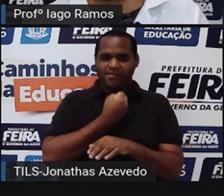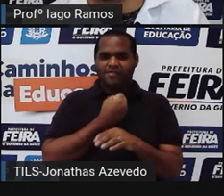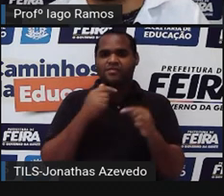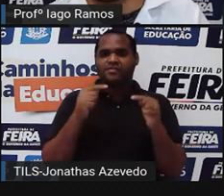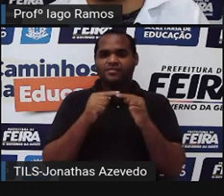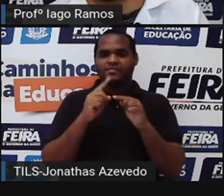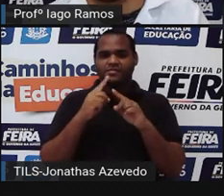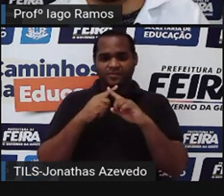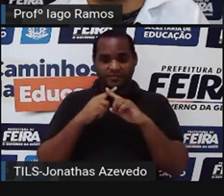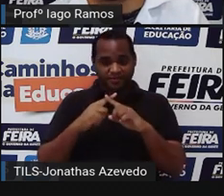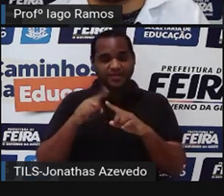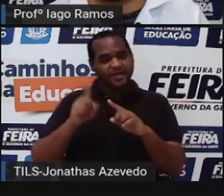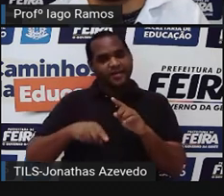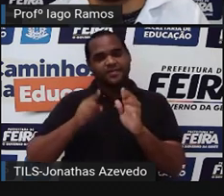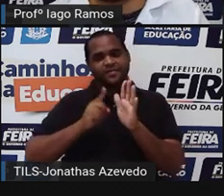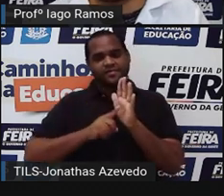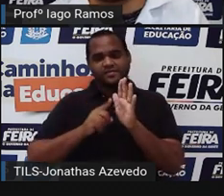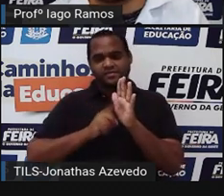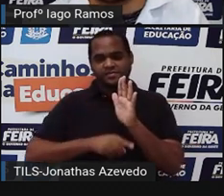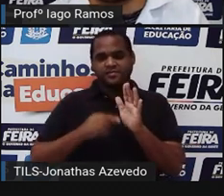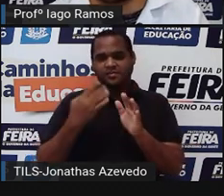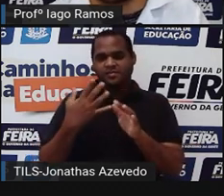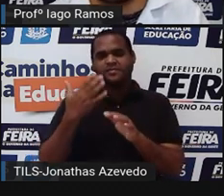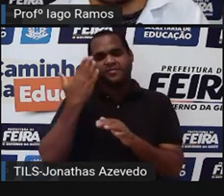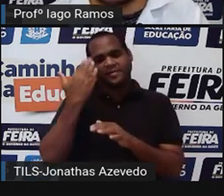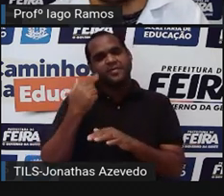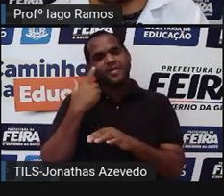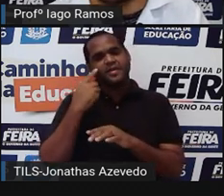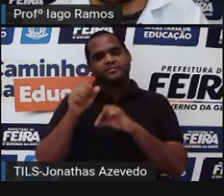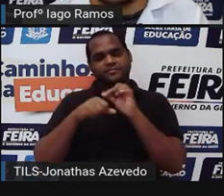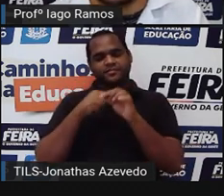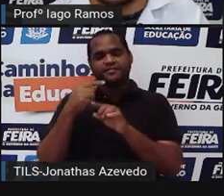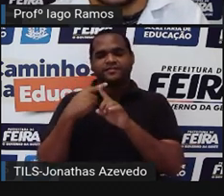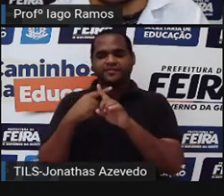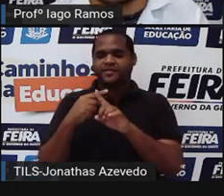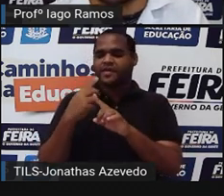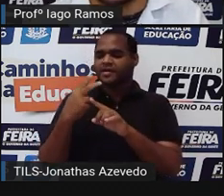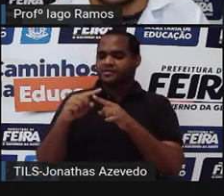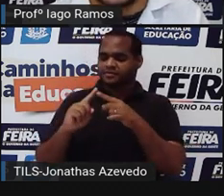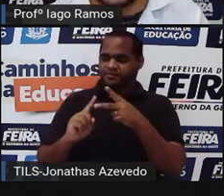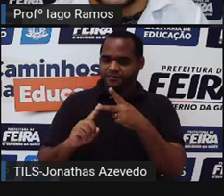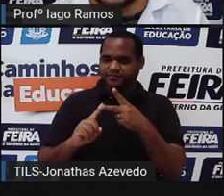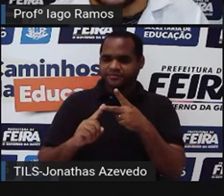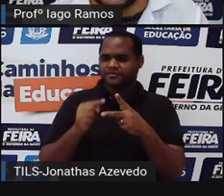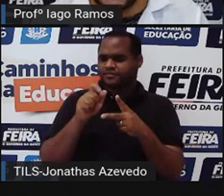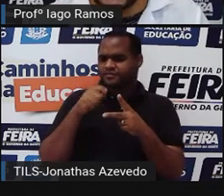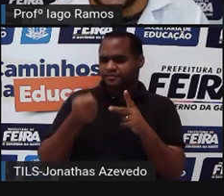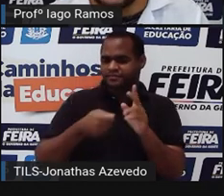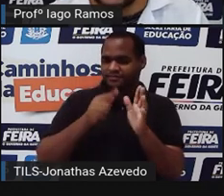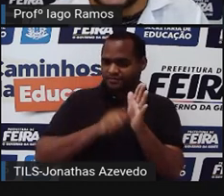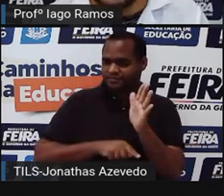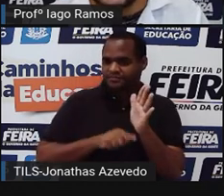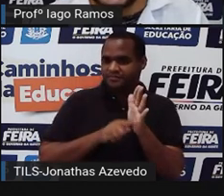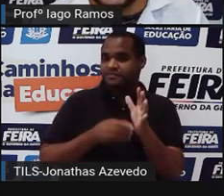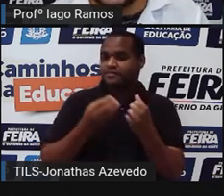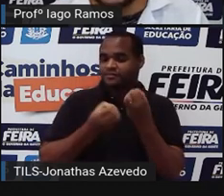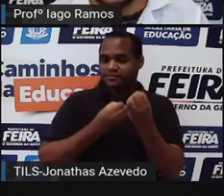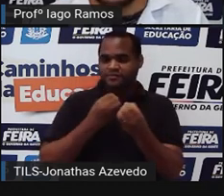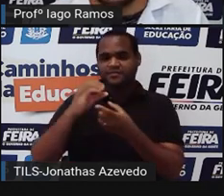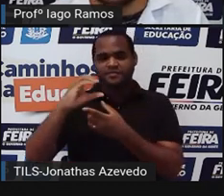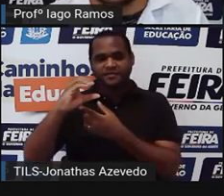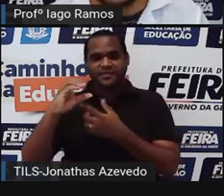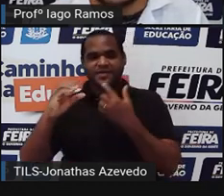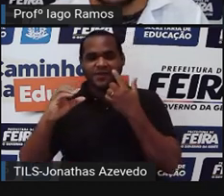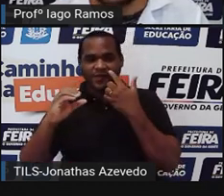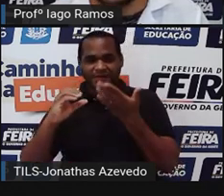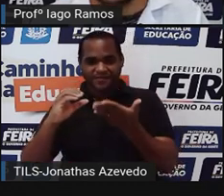que multiplicados dá menos 4. E a gente sabe que se a gente vai multiplicar dois números e está dando negativo, porque é o C aqui, ó,